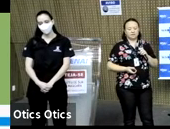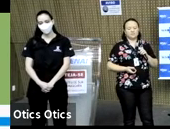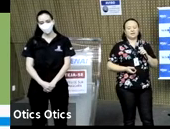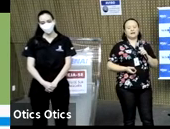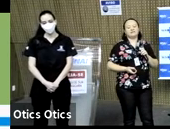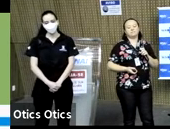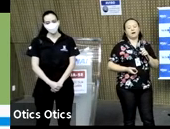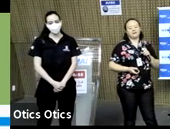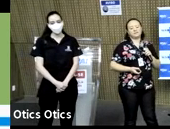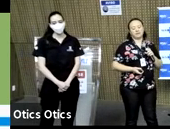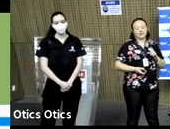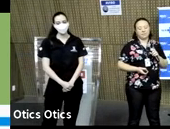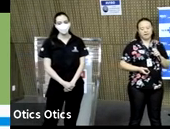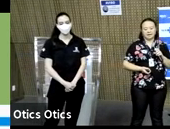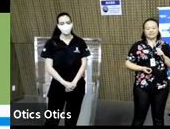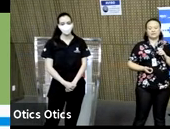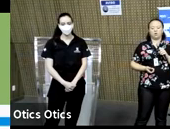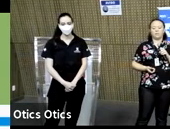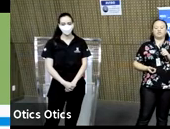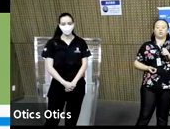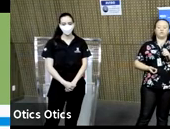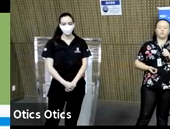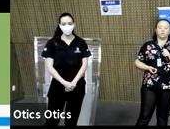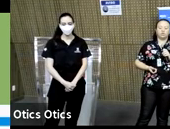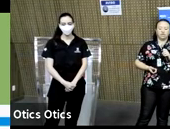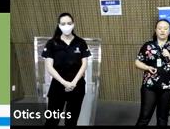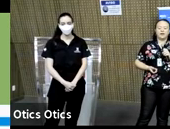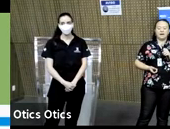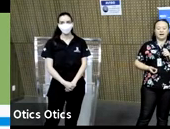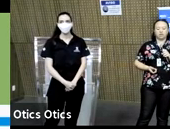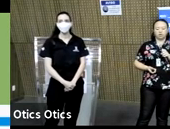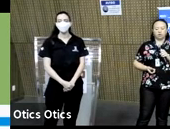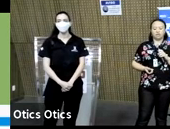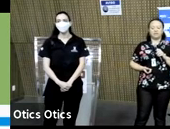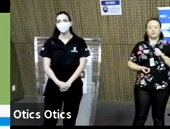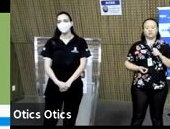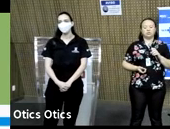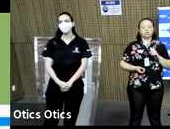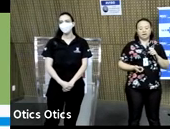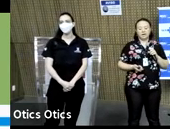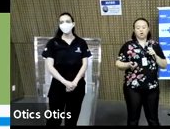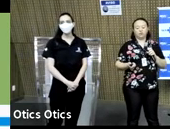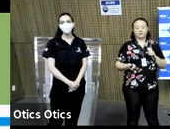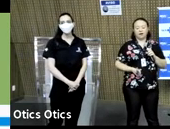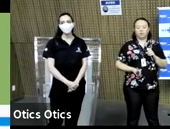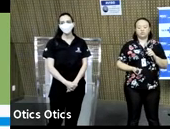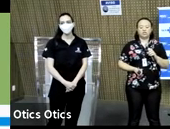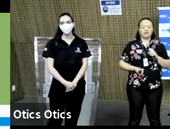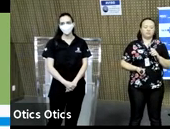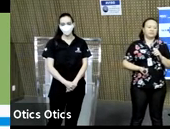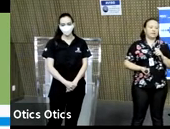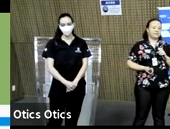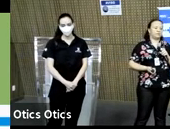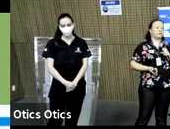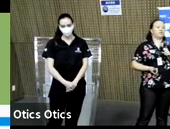consultas, as especialidades mais encaminhadas atualmente, oftalmologia, cardiologia, dermatologia. Oftalmo, a gente